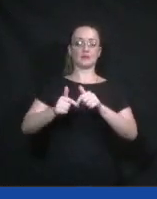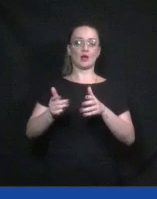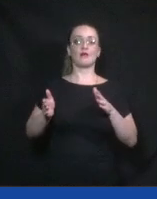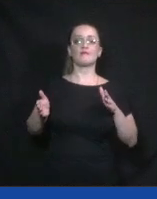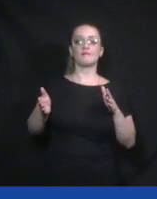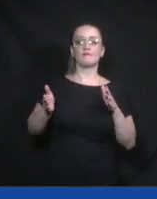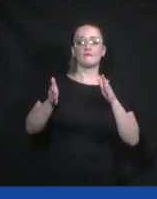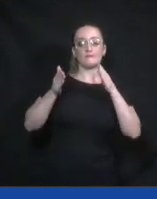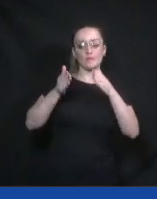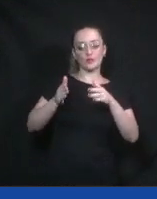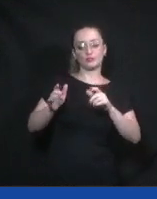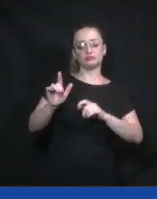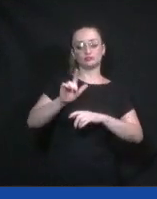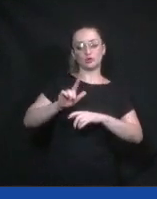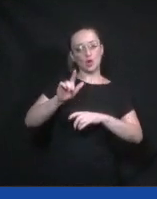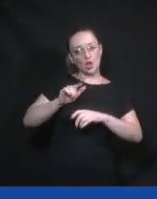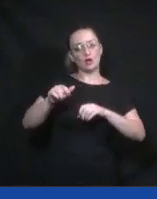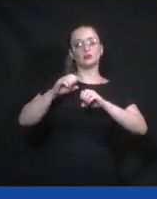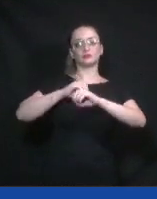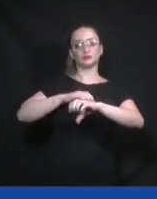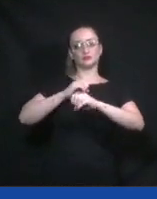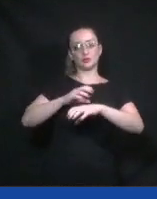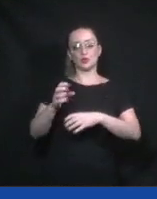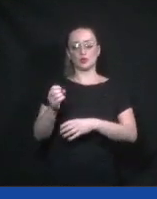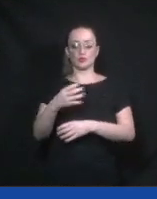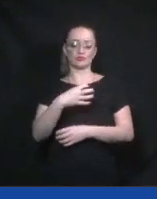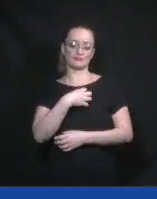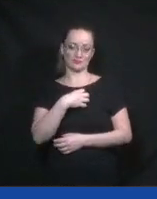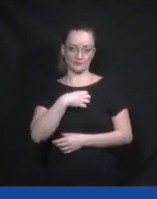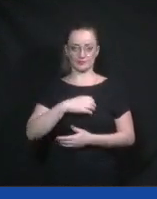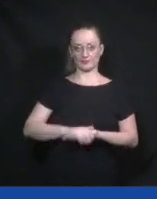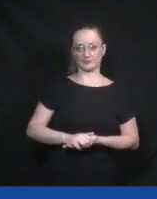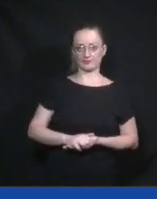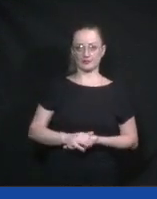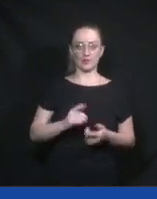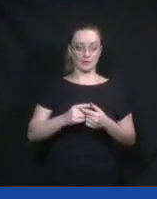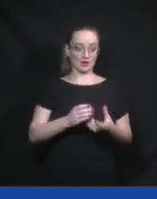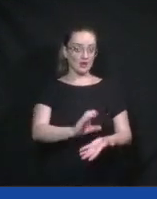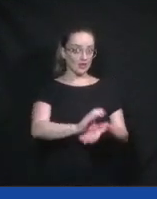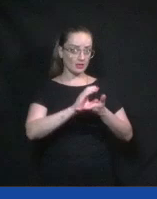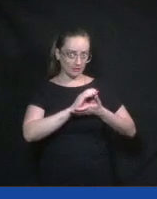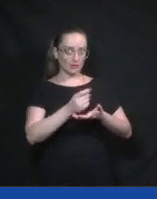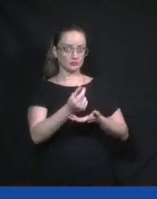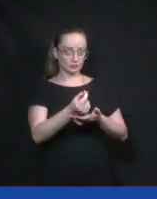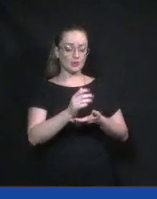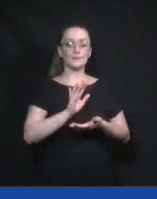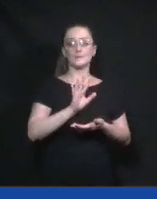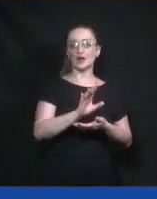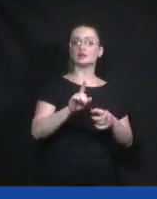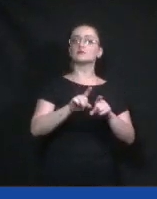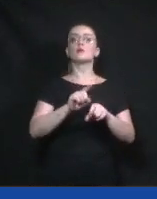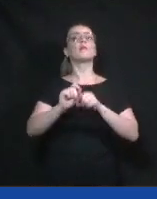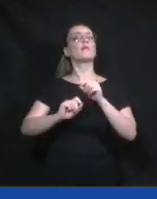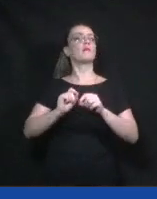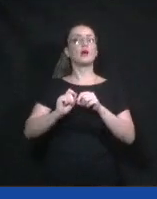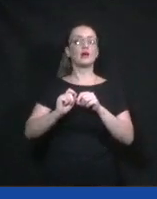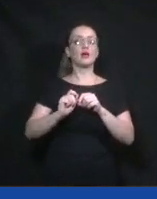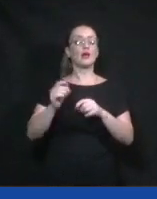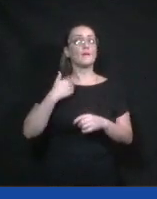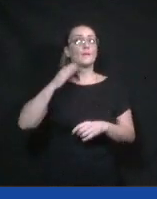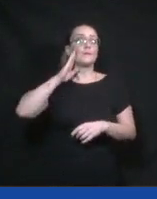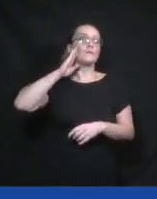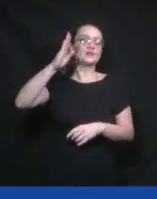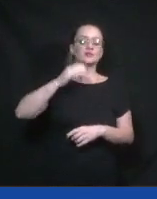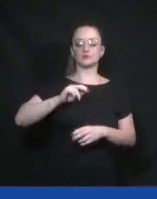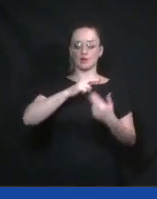nessa lógica de Educação de novos quadros não só porque recebem recursos como eu disse é porque a parte fundamental